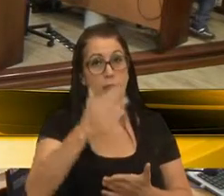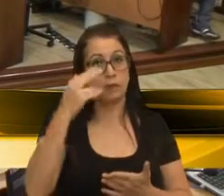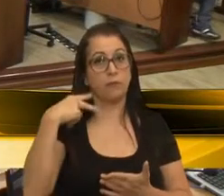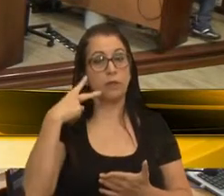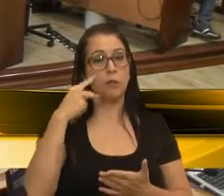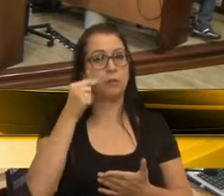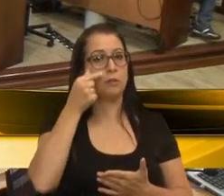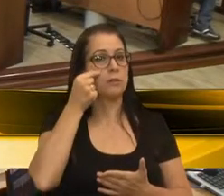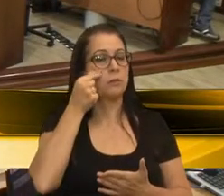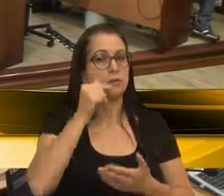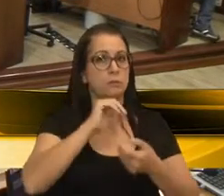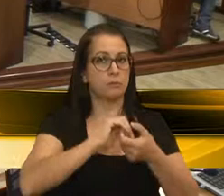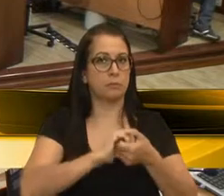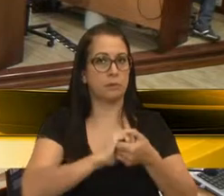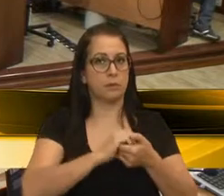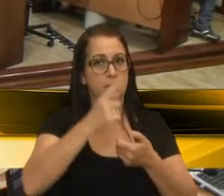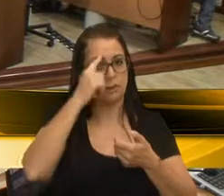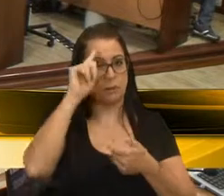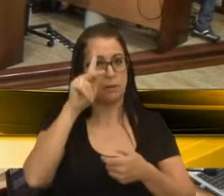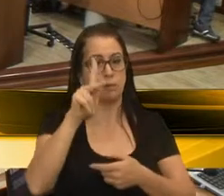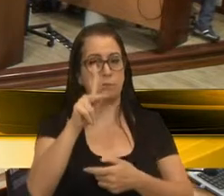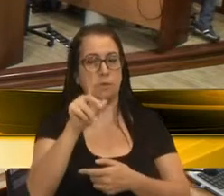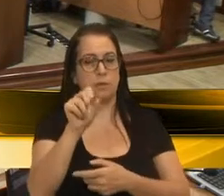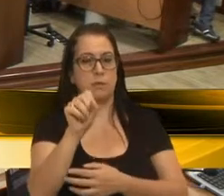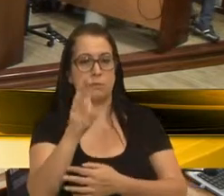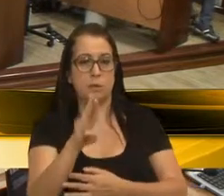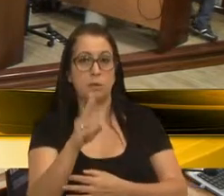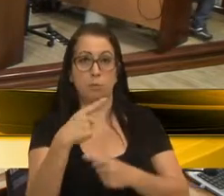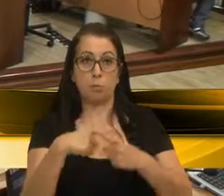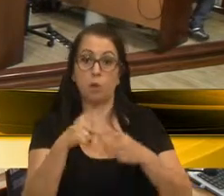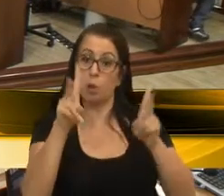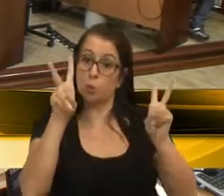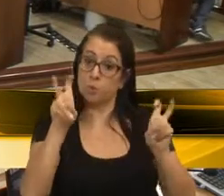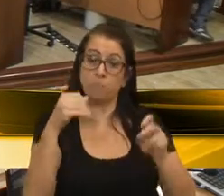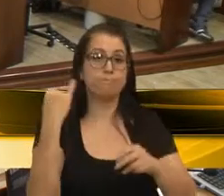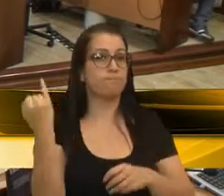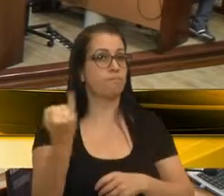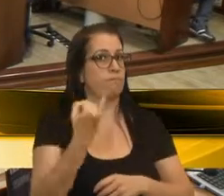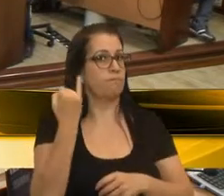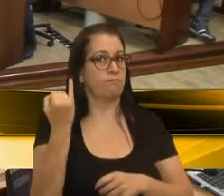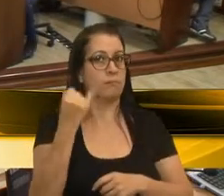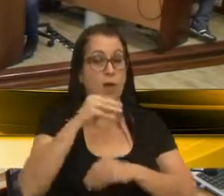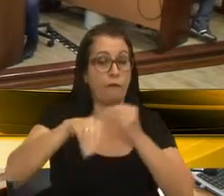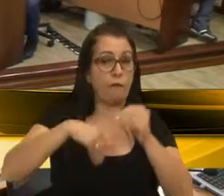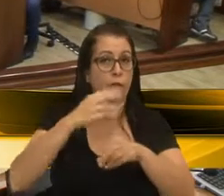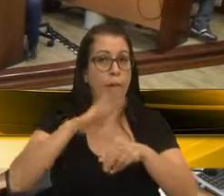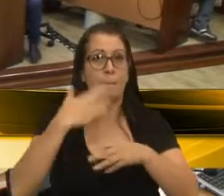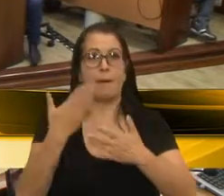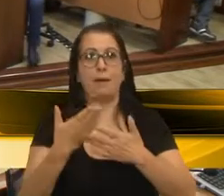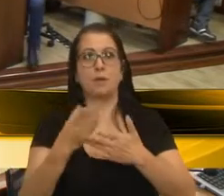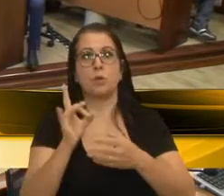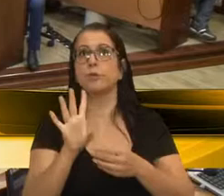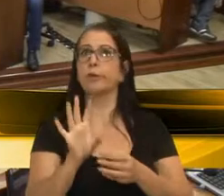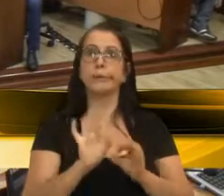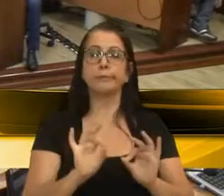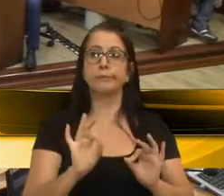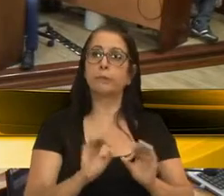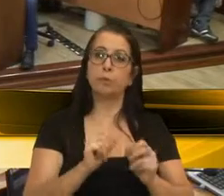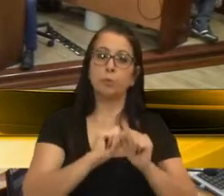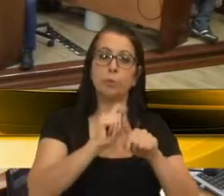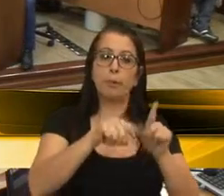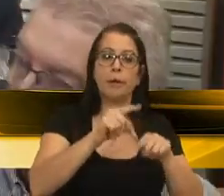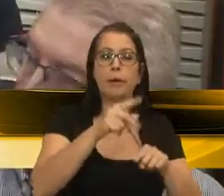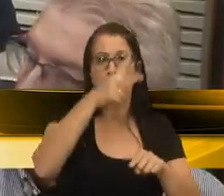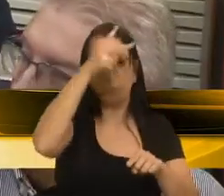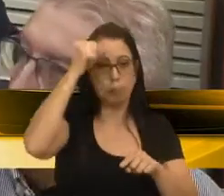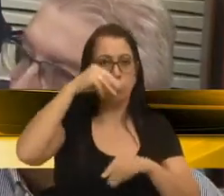quero saudar essa iniciativa da bancada do PSB, até porque é um dos temas extremamente importantes e que ele envolve muito mais do que simplesmente o mercado público.